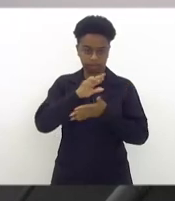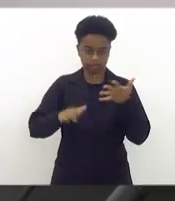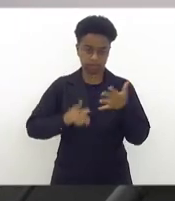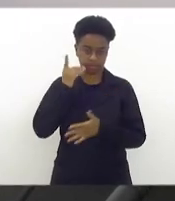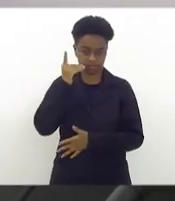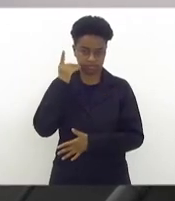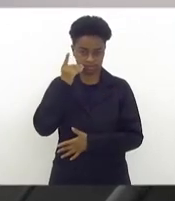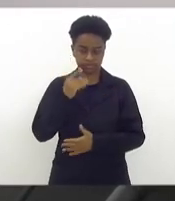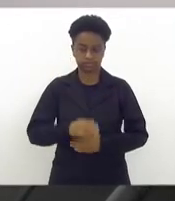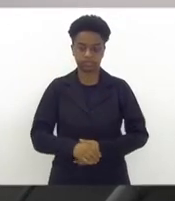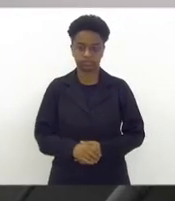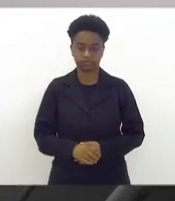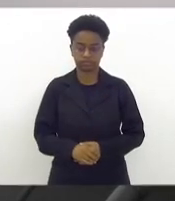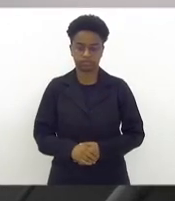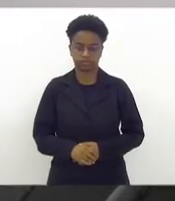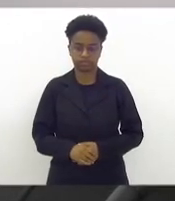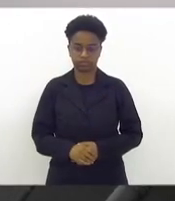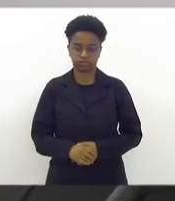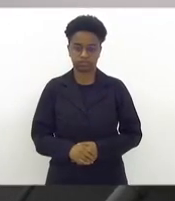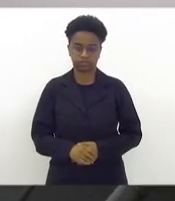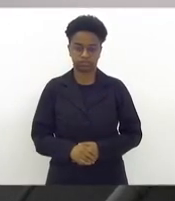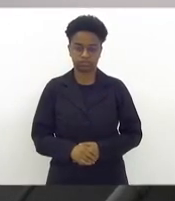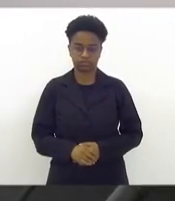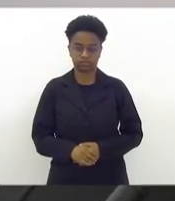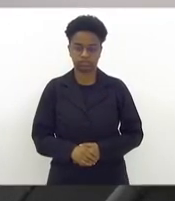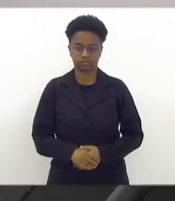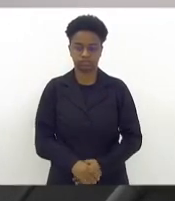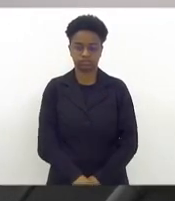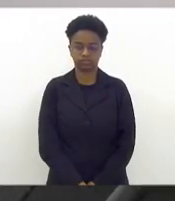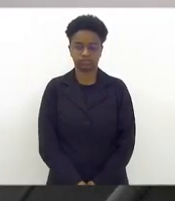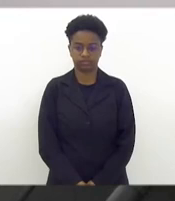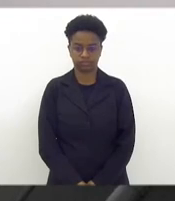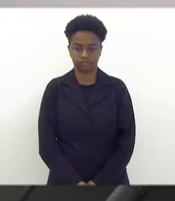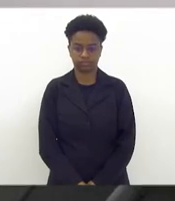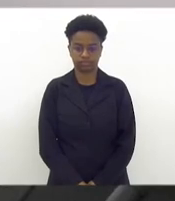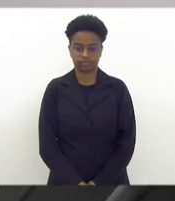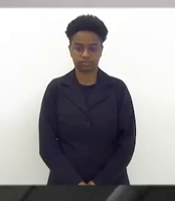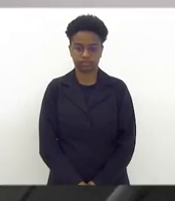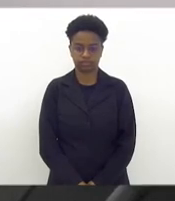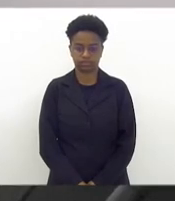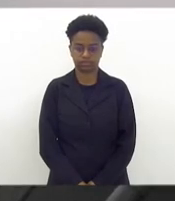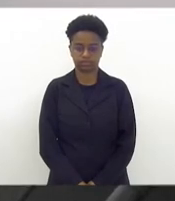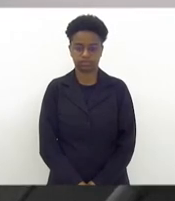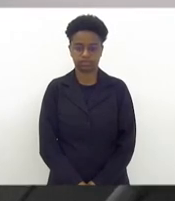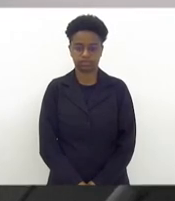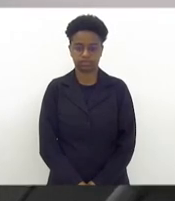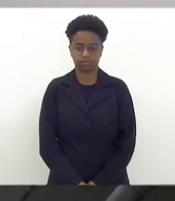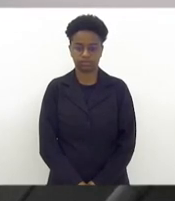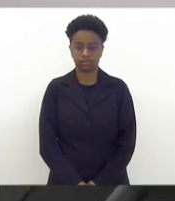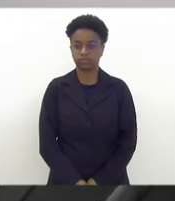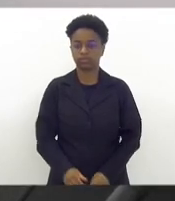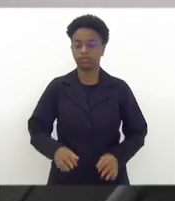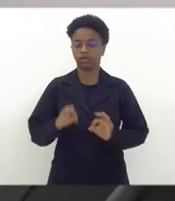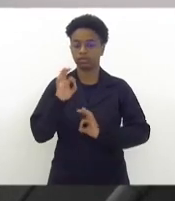Gustavo Schmidt, Renan Ferreirinha, Brazão, Subtenente Bernardo, Carlos Mink, Mônica Francisco, Dani Monteiro e Marta Rocha, que